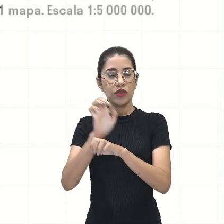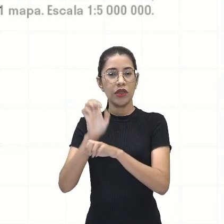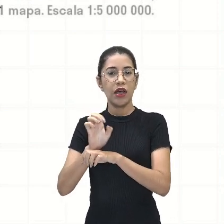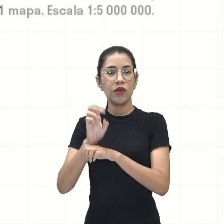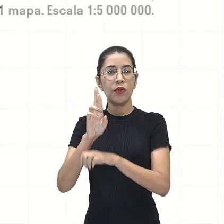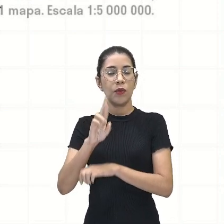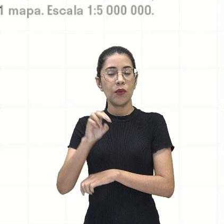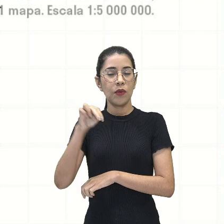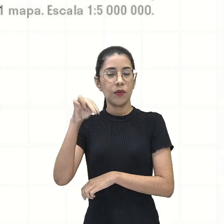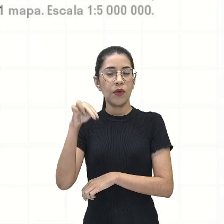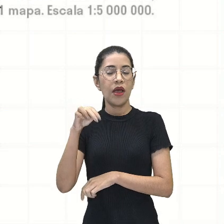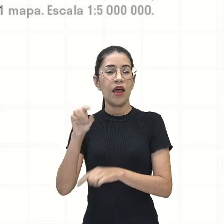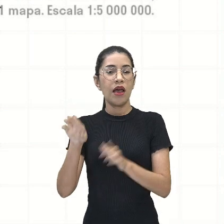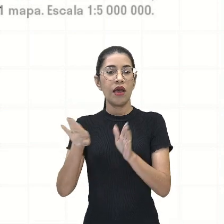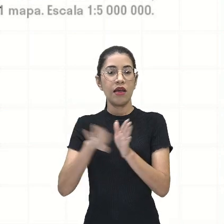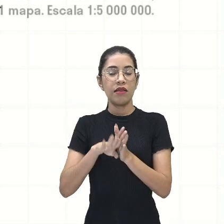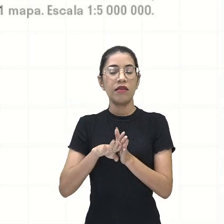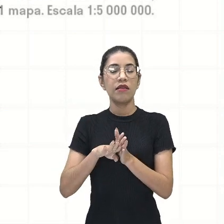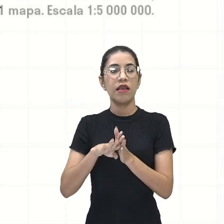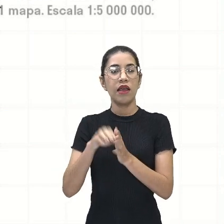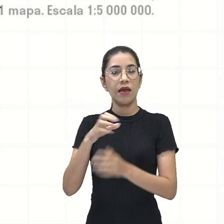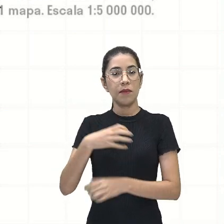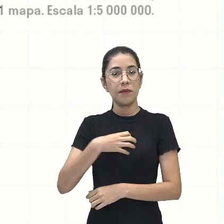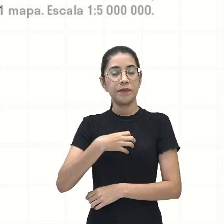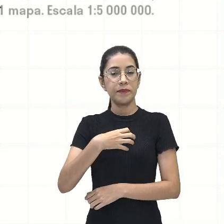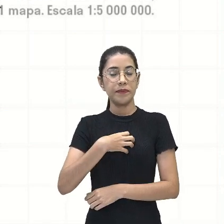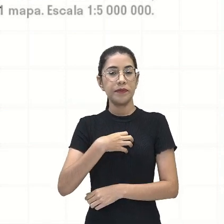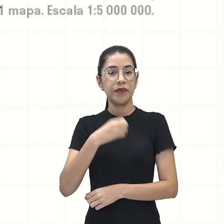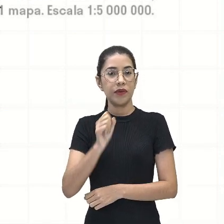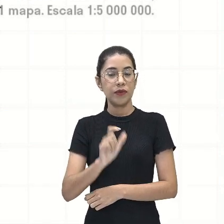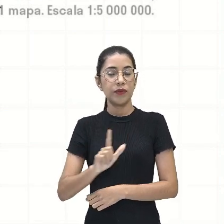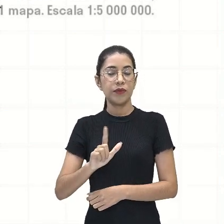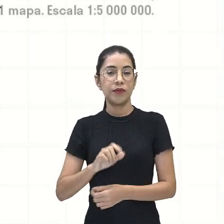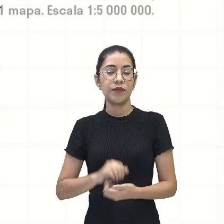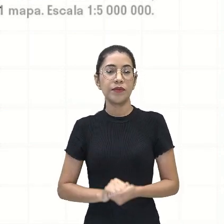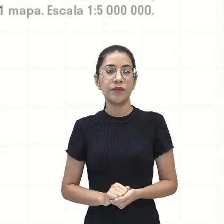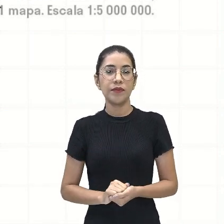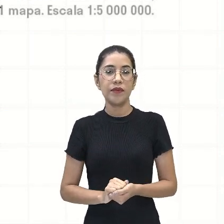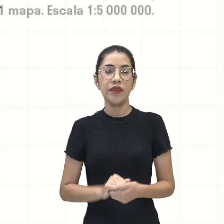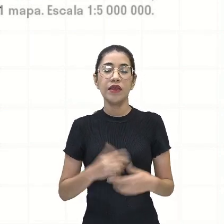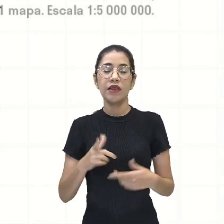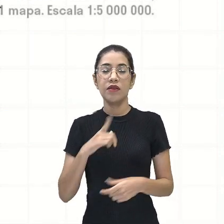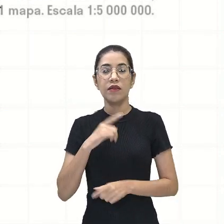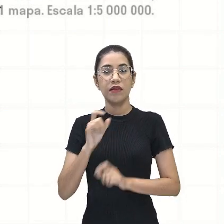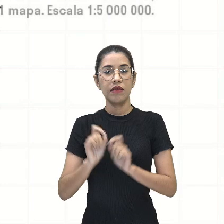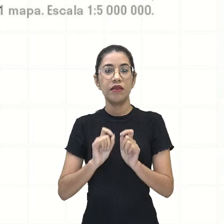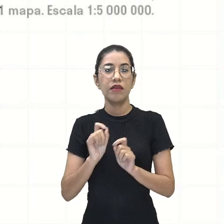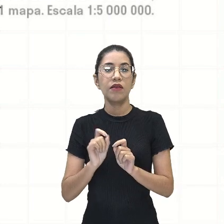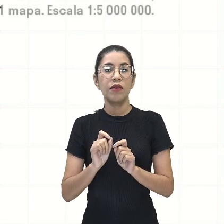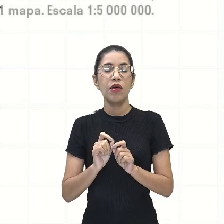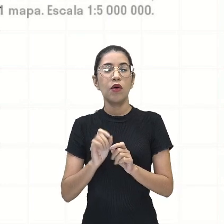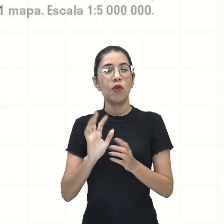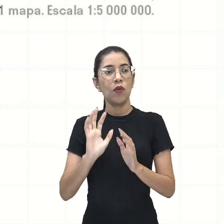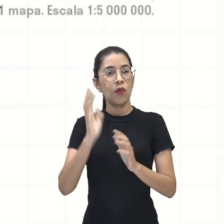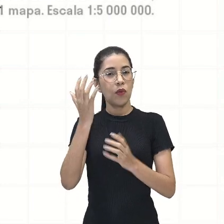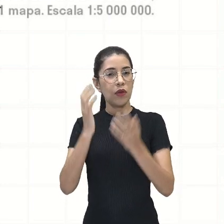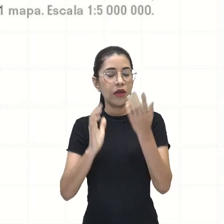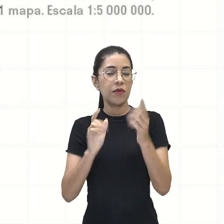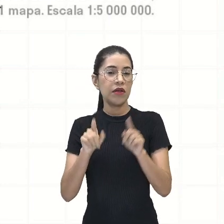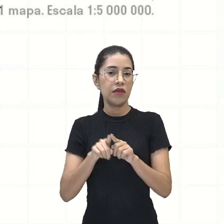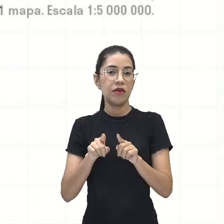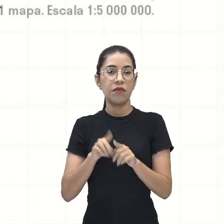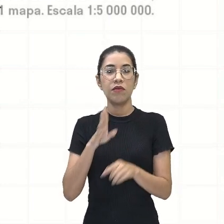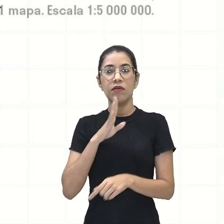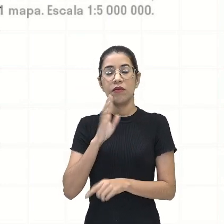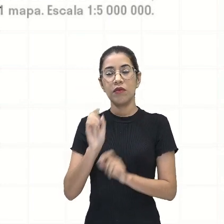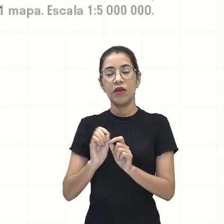Norte até o sul da Bahia. Ok? Então, a gente tem aí esse clima que é conhecido